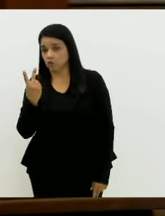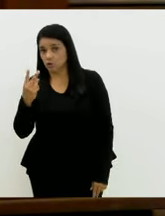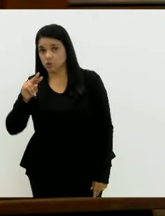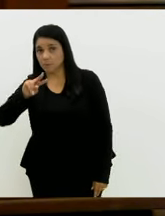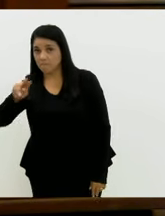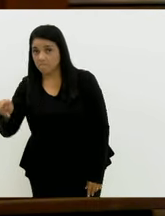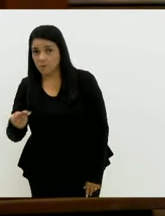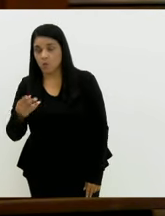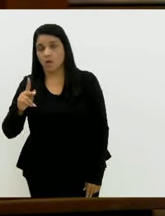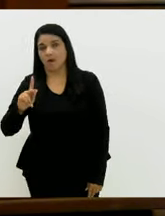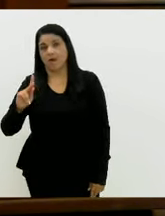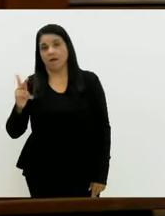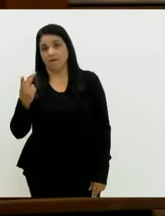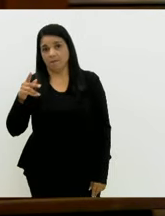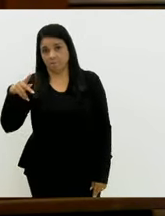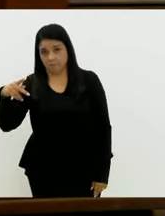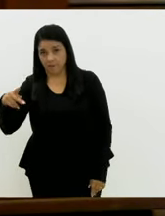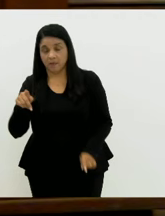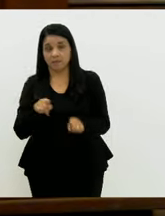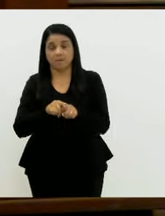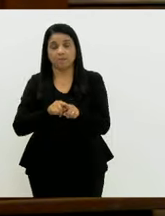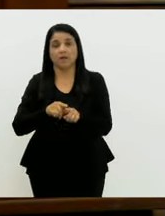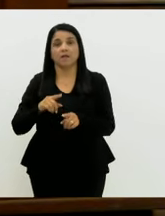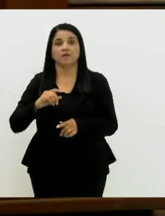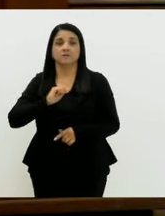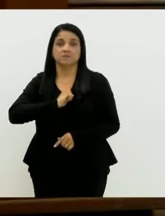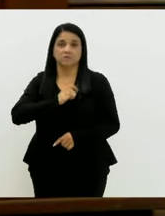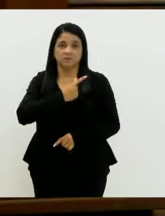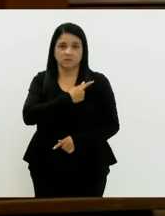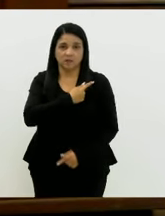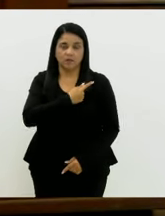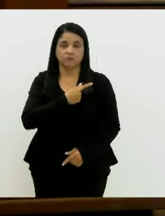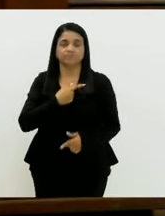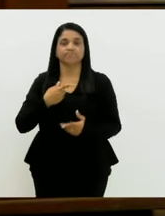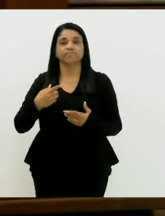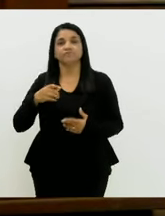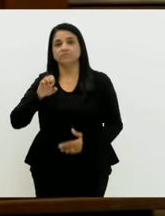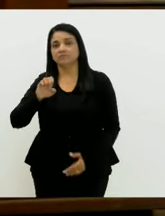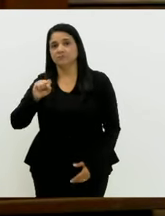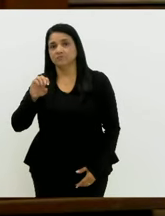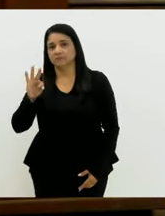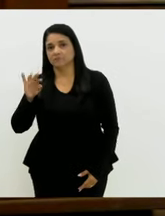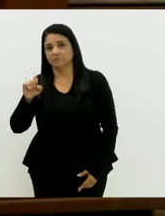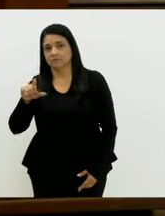São Miguel, também em São Gonçalo, num valor total de